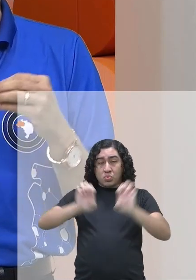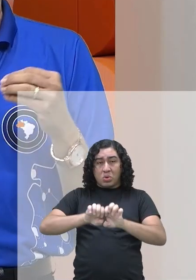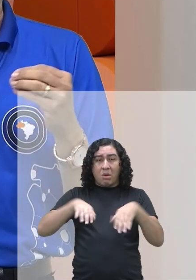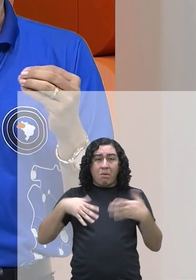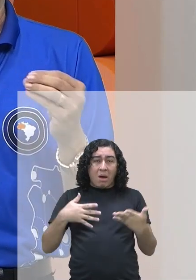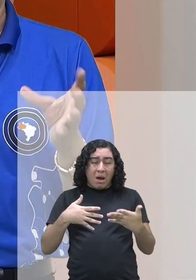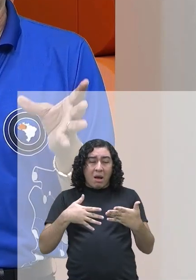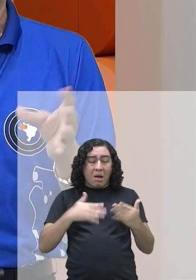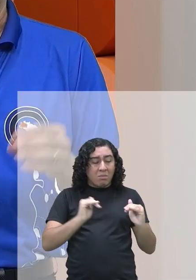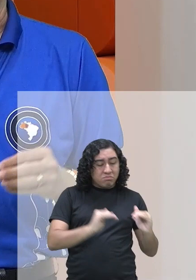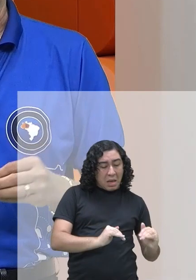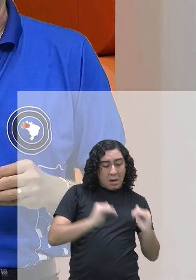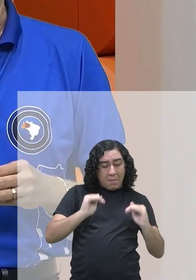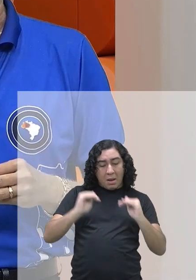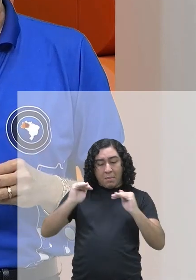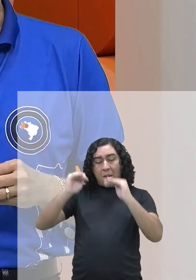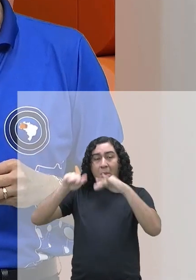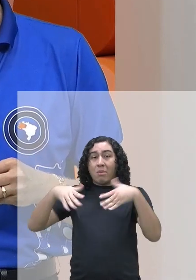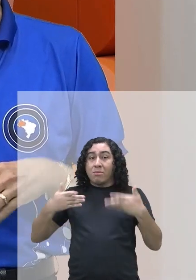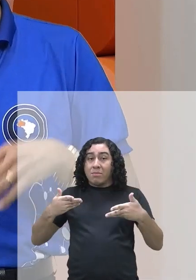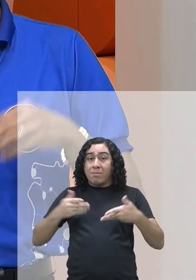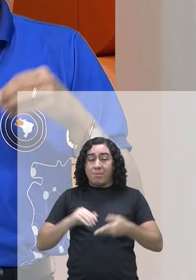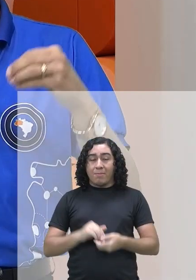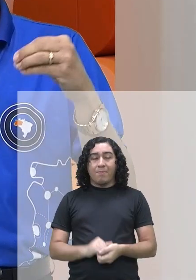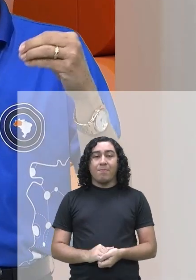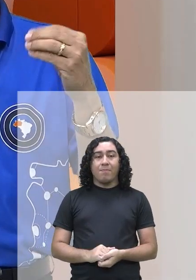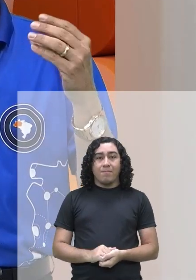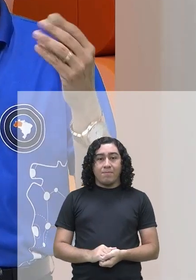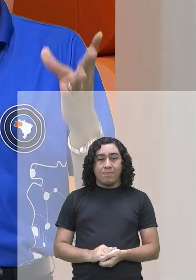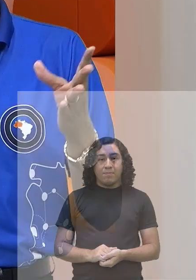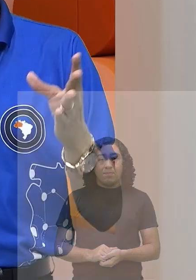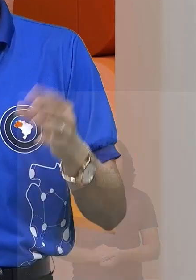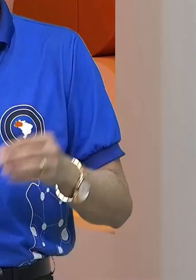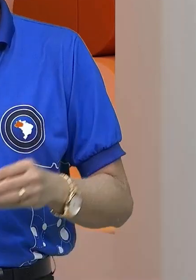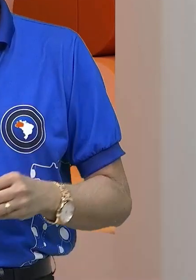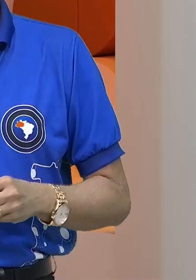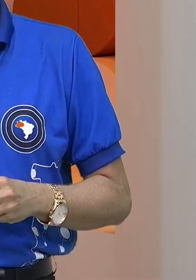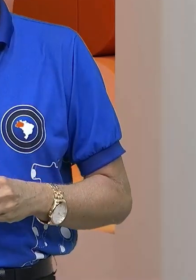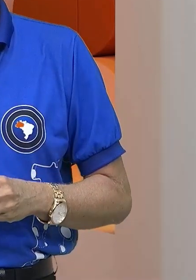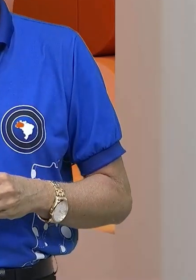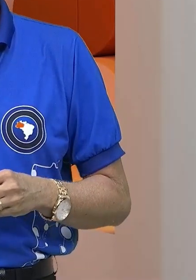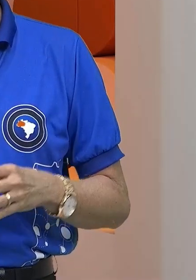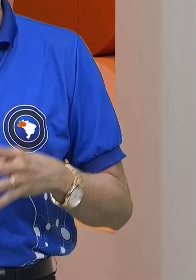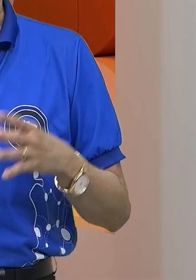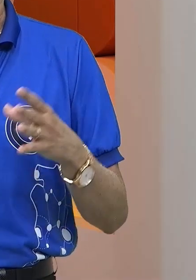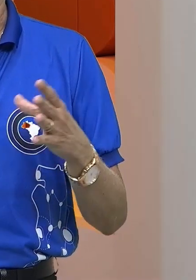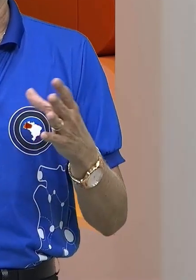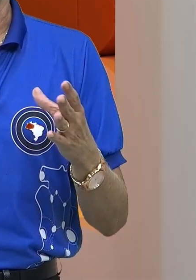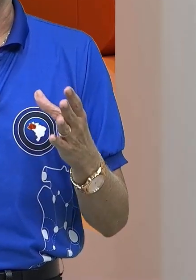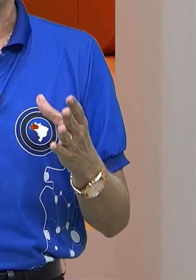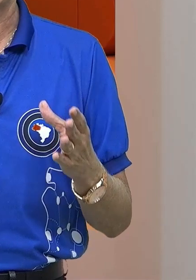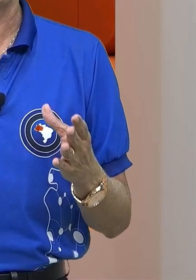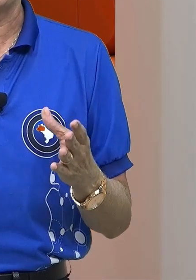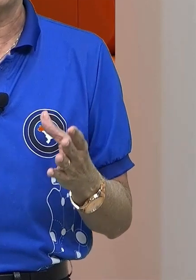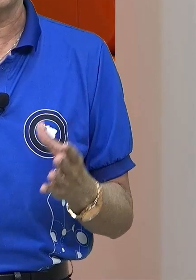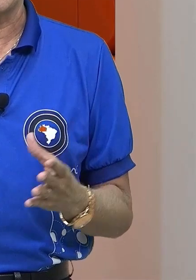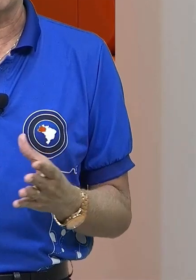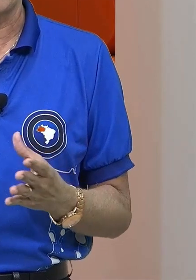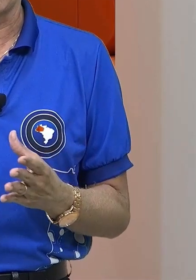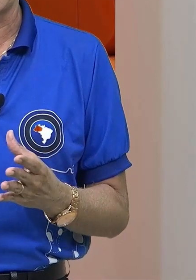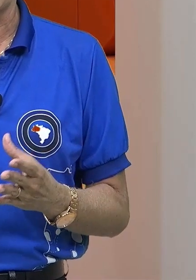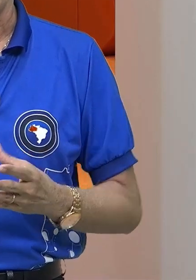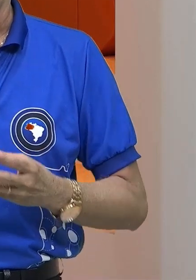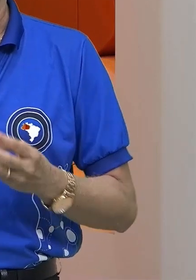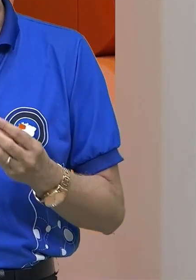A, à classe B, ou à classe C, ou ao proletariado, ou à burguesia. De acordo com o seu